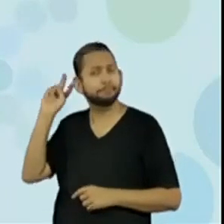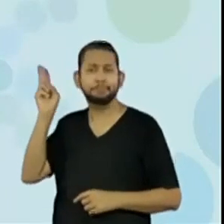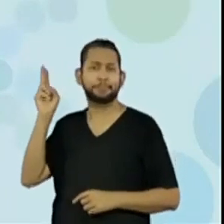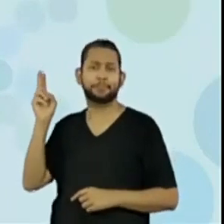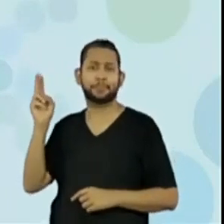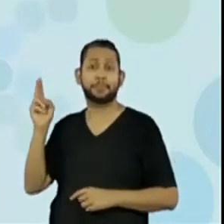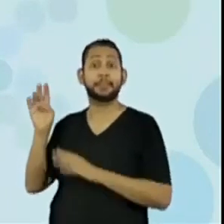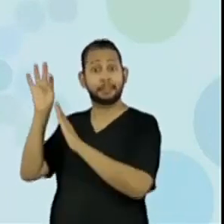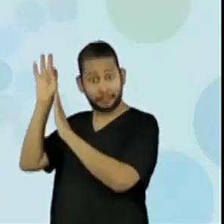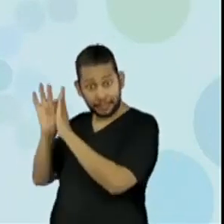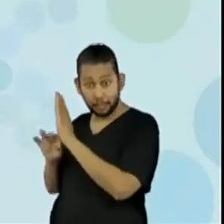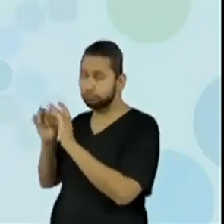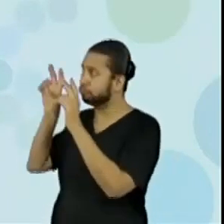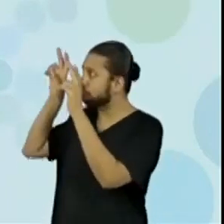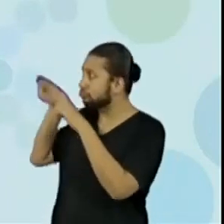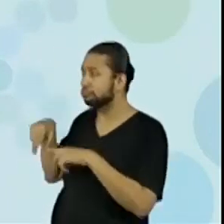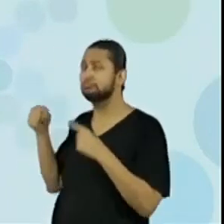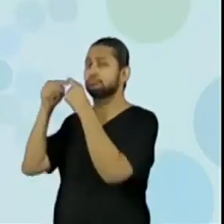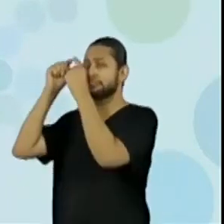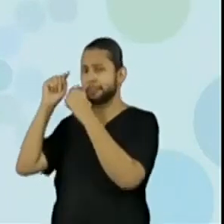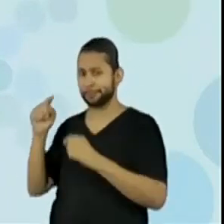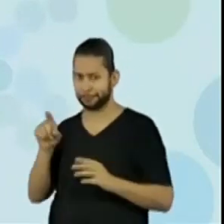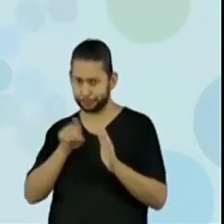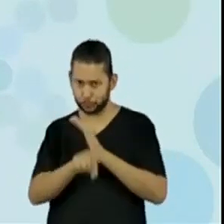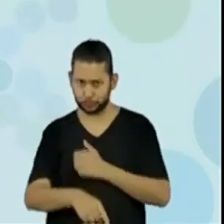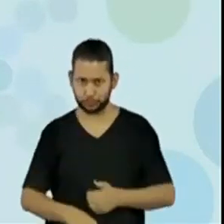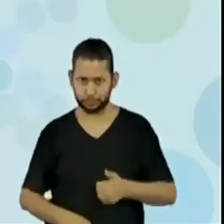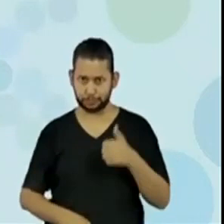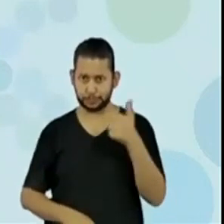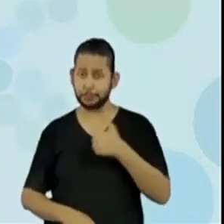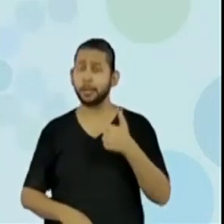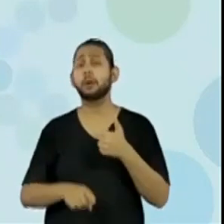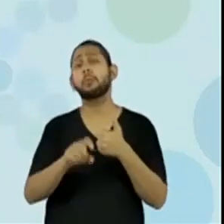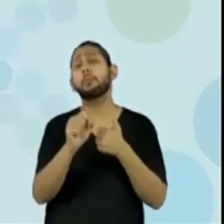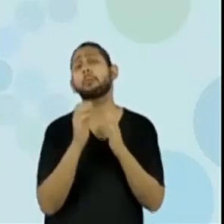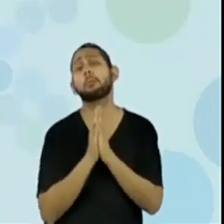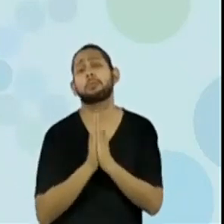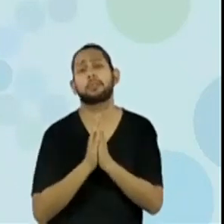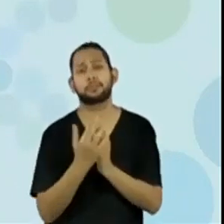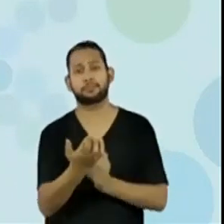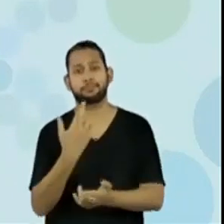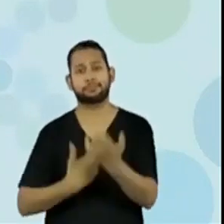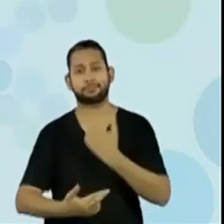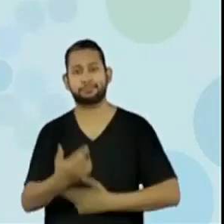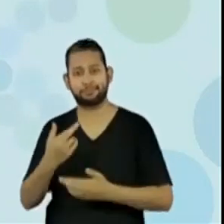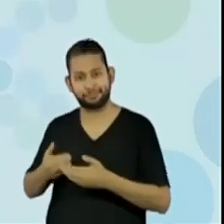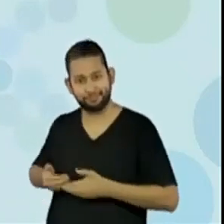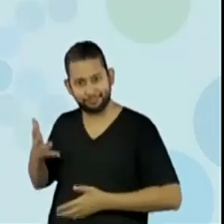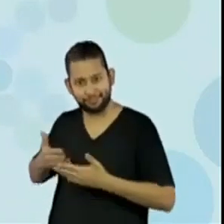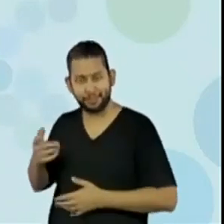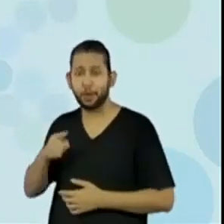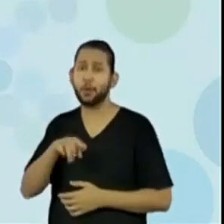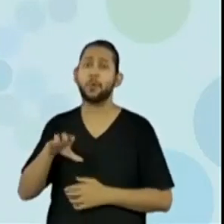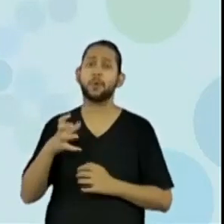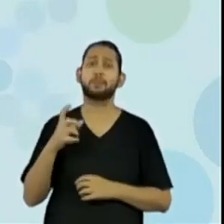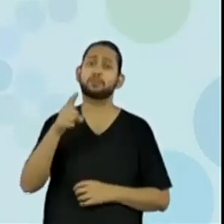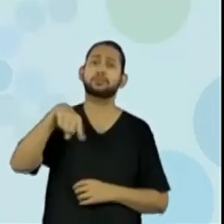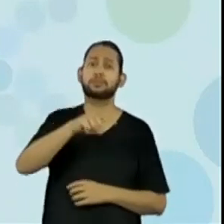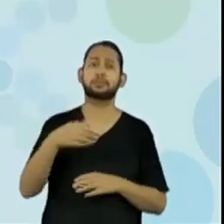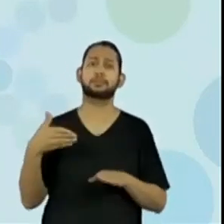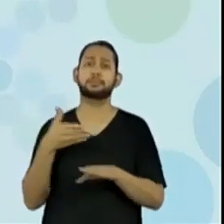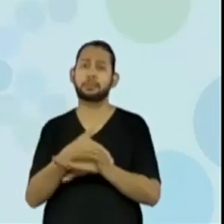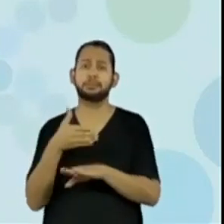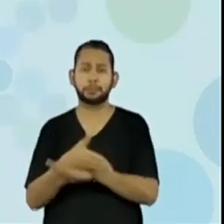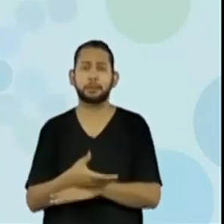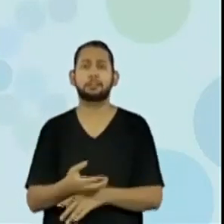no texto. A primeira questão. Ah, não esquece de colocar no chat, tá? Eu quero todo mundo participando, colocando as